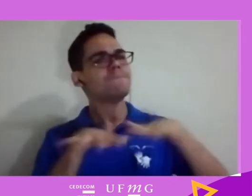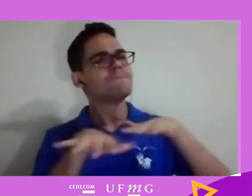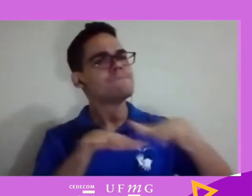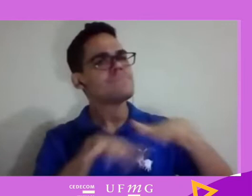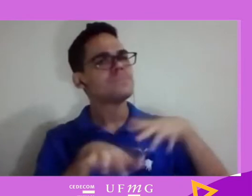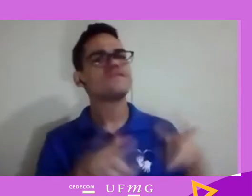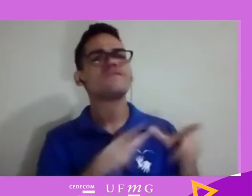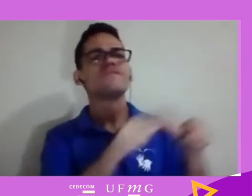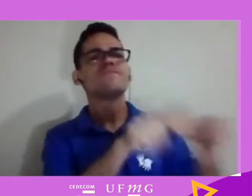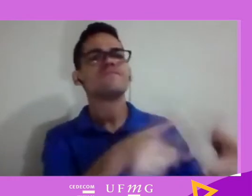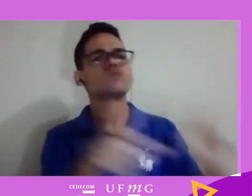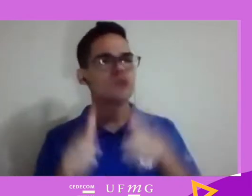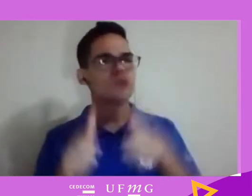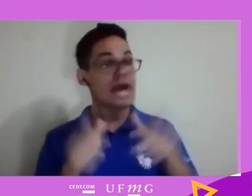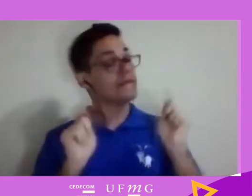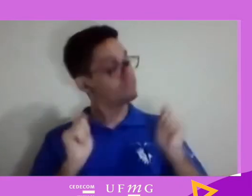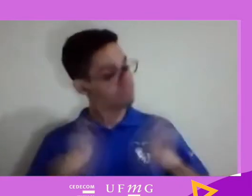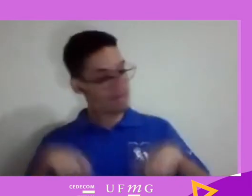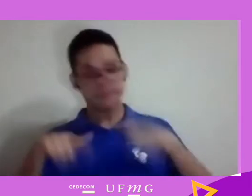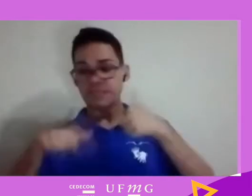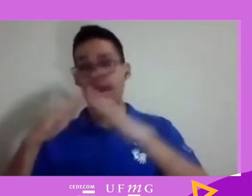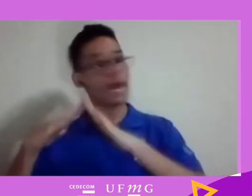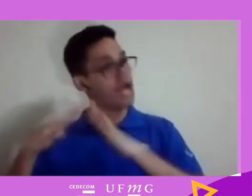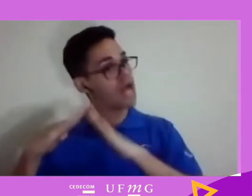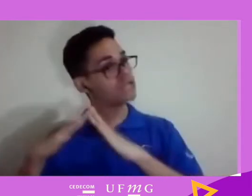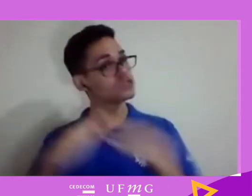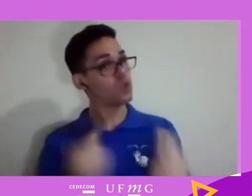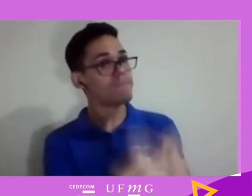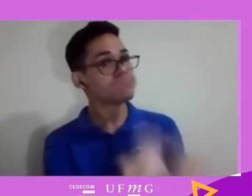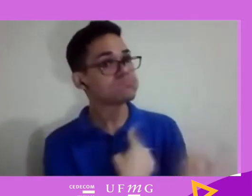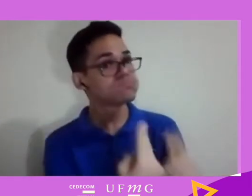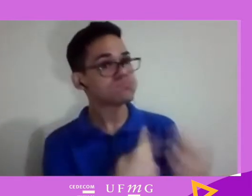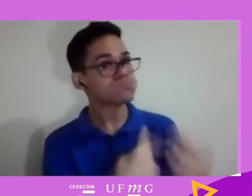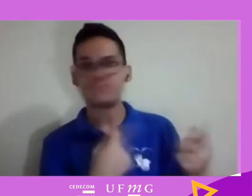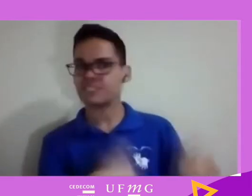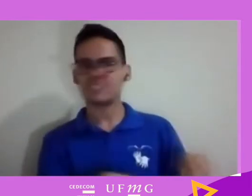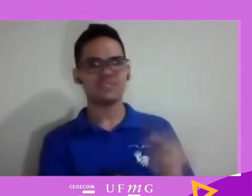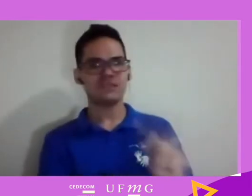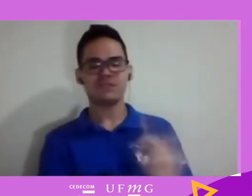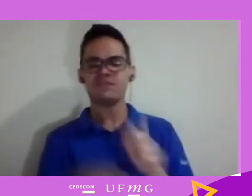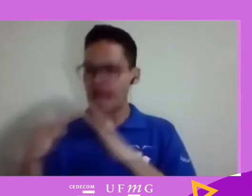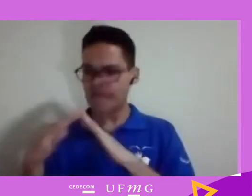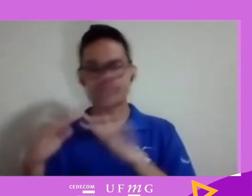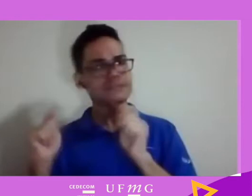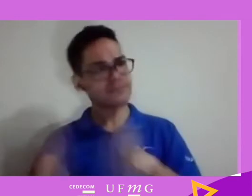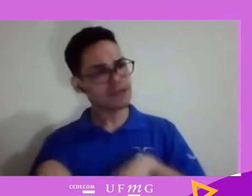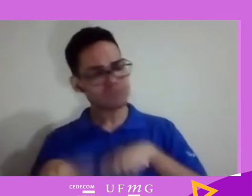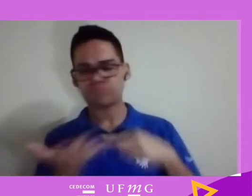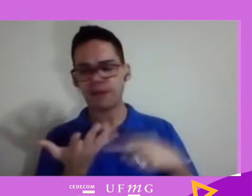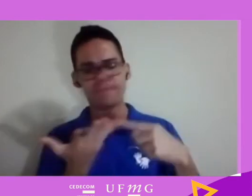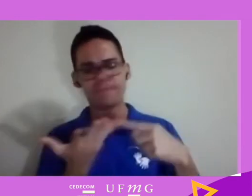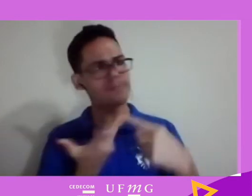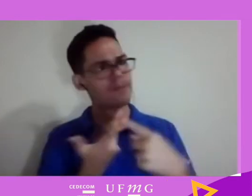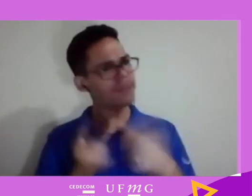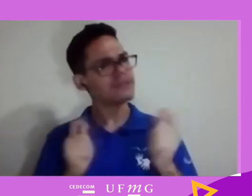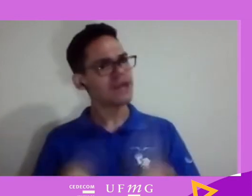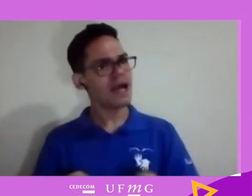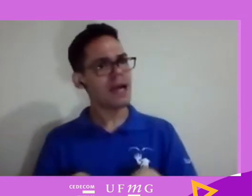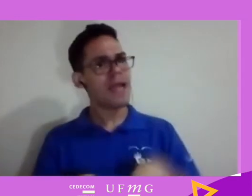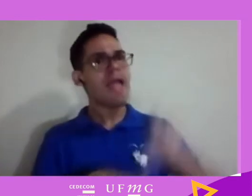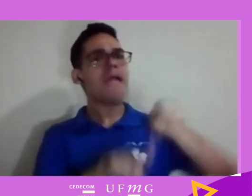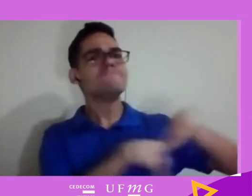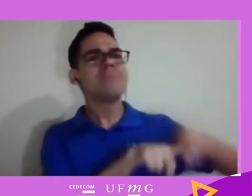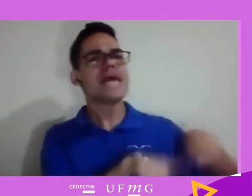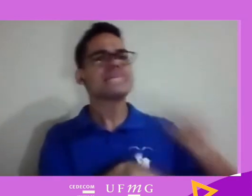mobilidade urbana. A gente já viu que dá para trabalhar de casa. A gente já viu que dá para fazer um monte de coisa de casa. Né? A gente já viu que dá